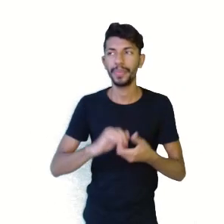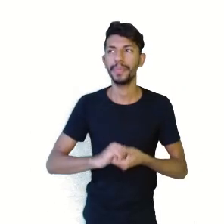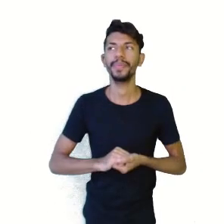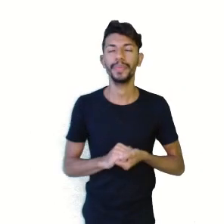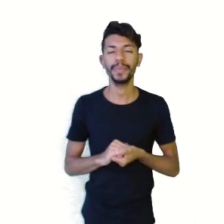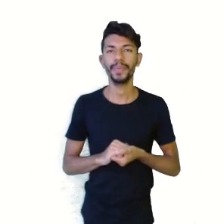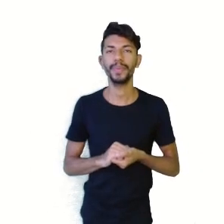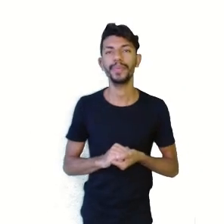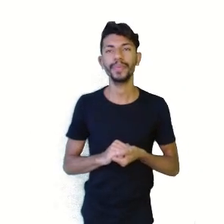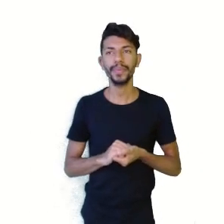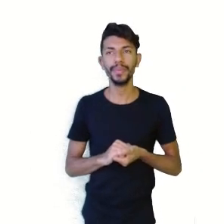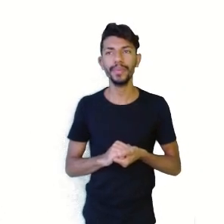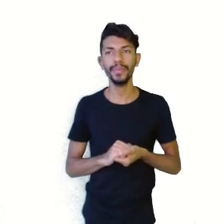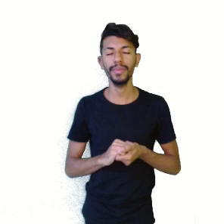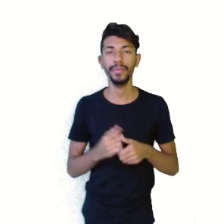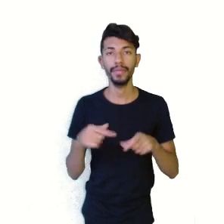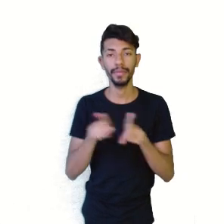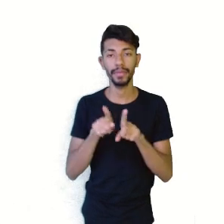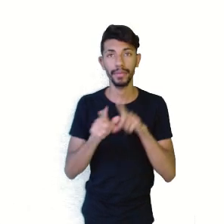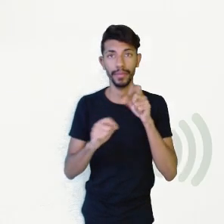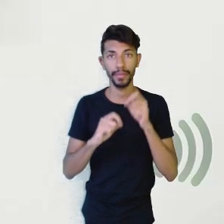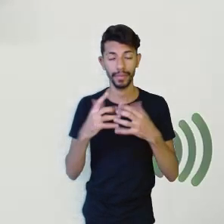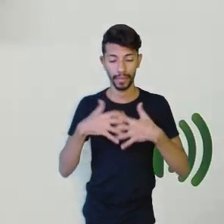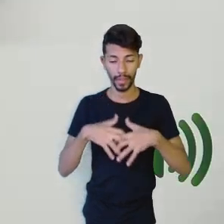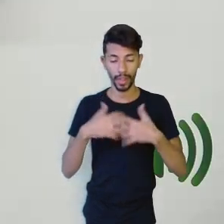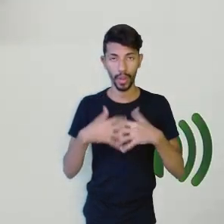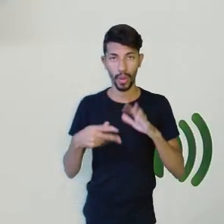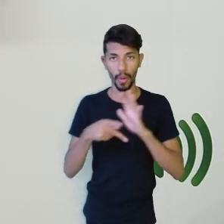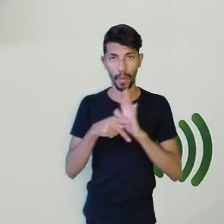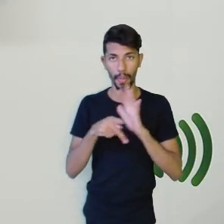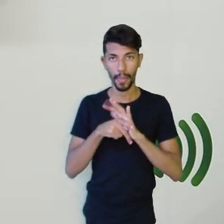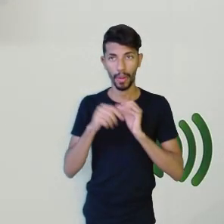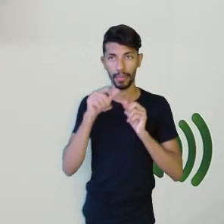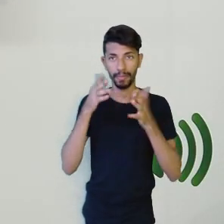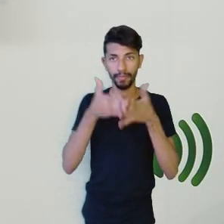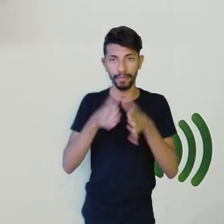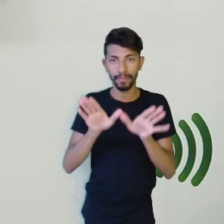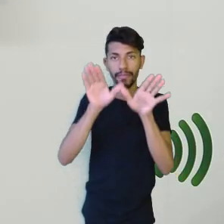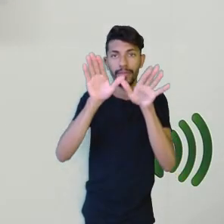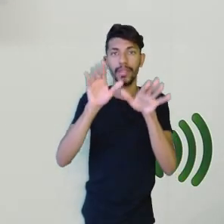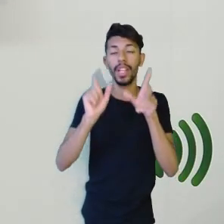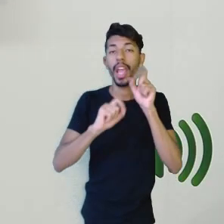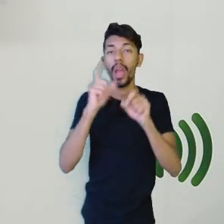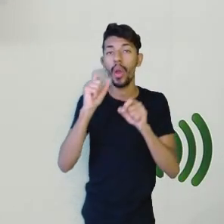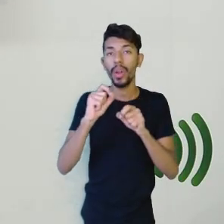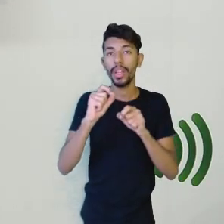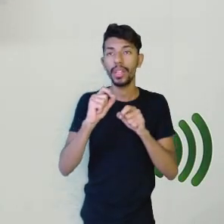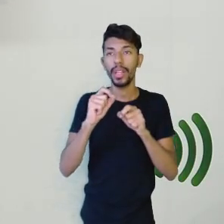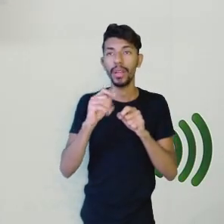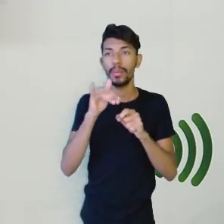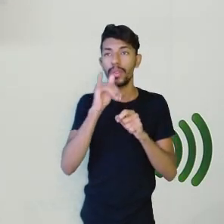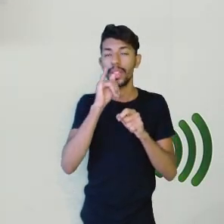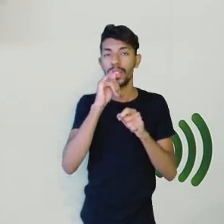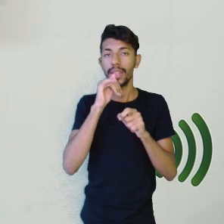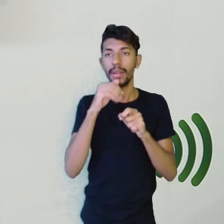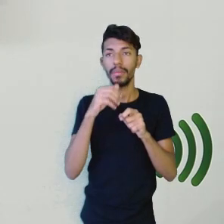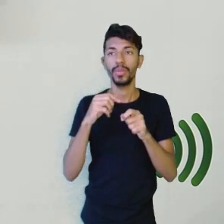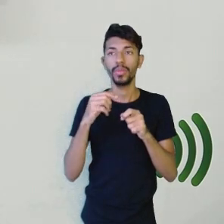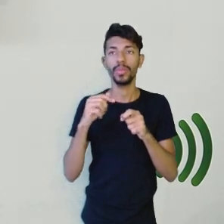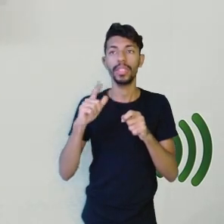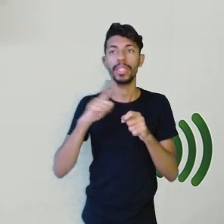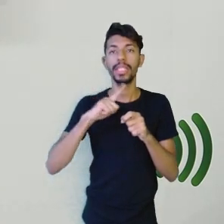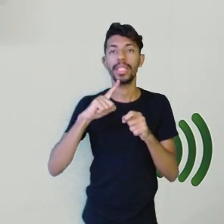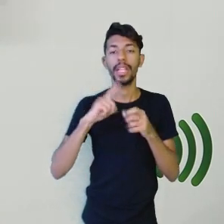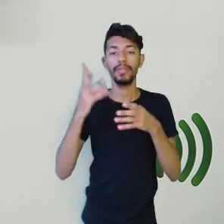Bom, os ossos das aves são ocos e cheios de ar. Essa é outra característica especialmente das